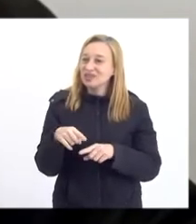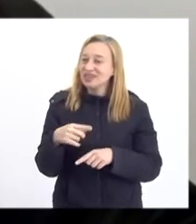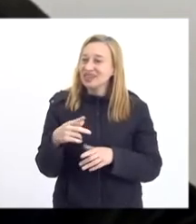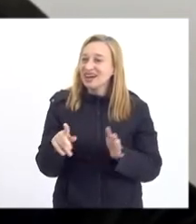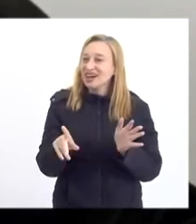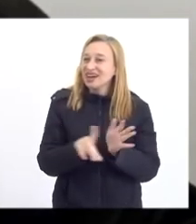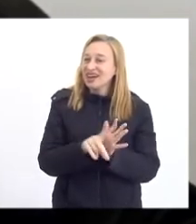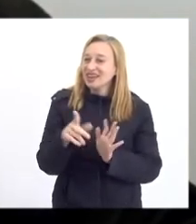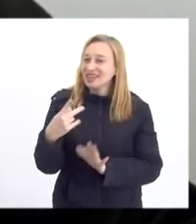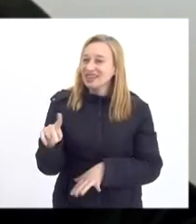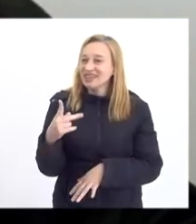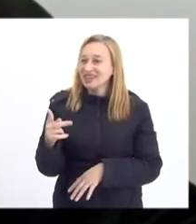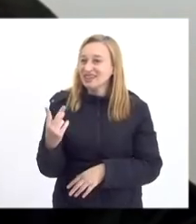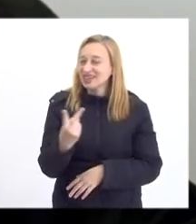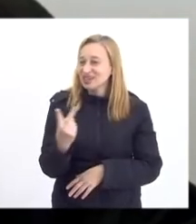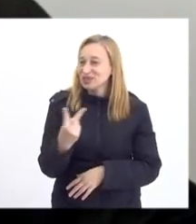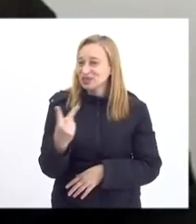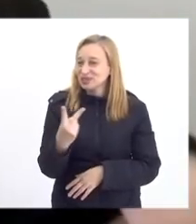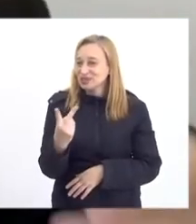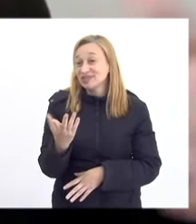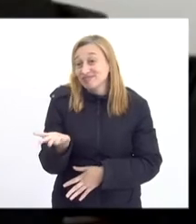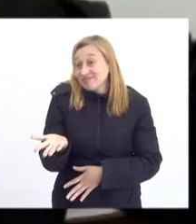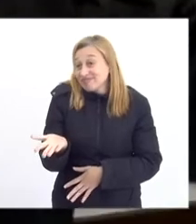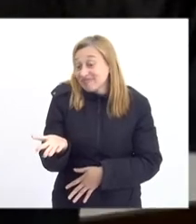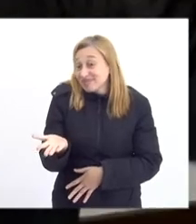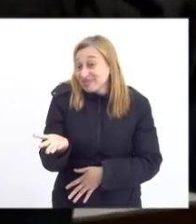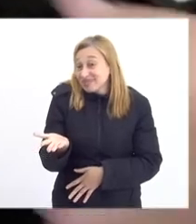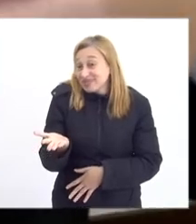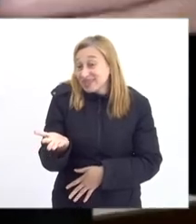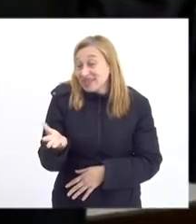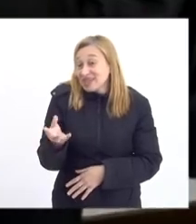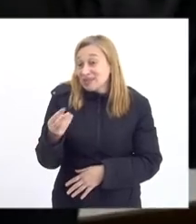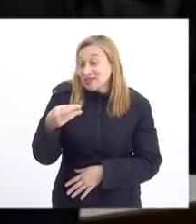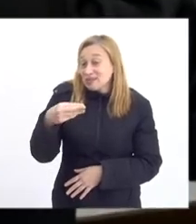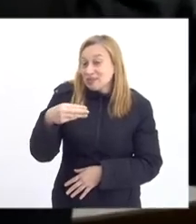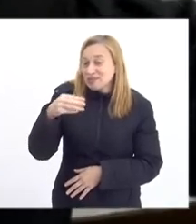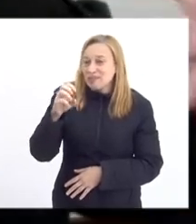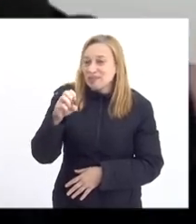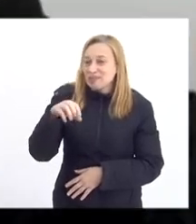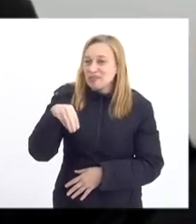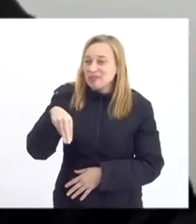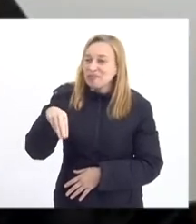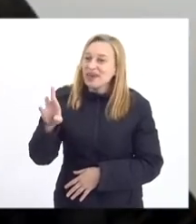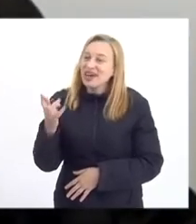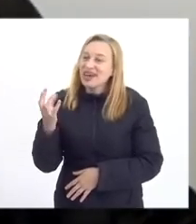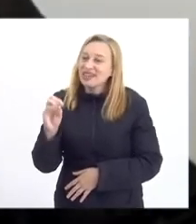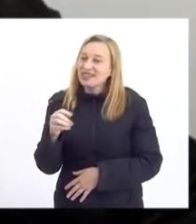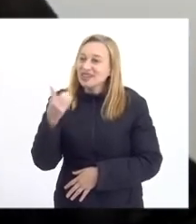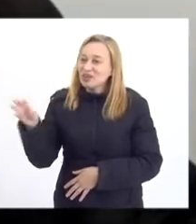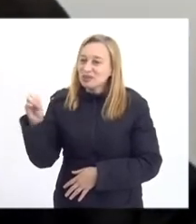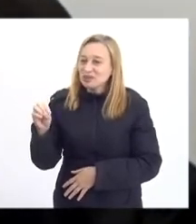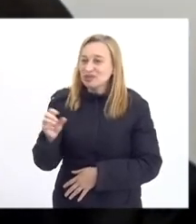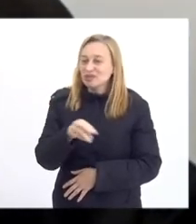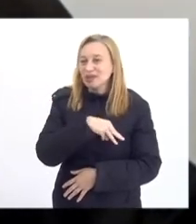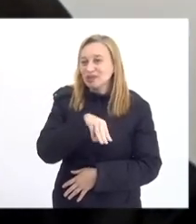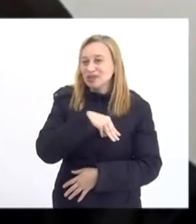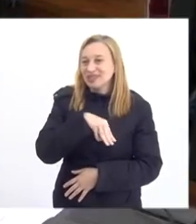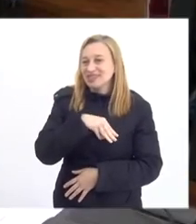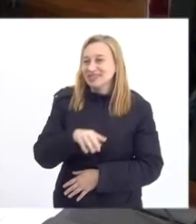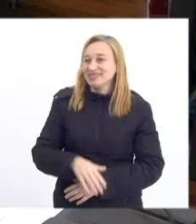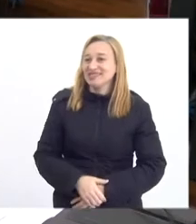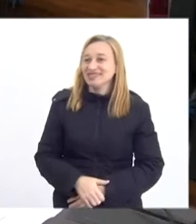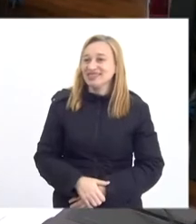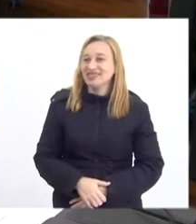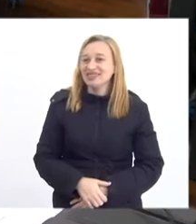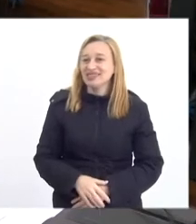Então ficariam as duas em vigor. É claro que o mercador de Madureira merece vários tombamentos, mas enfim. É, só isso.